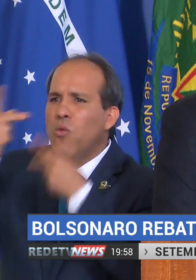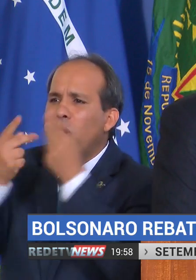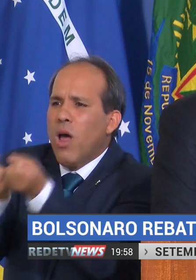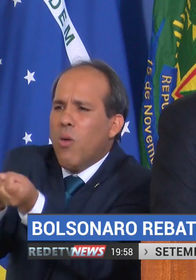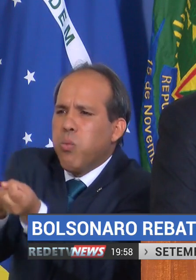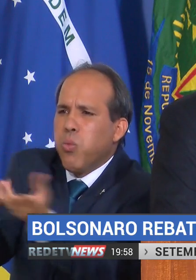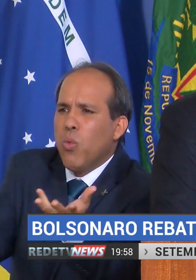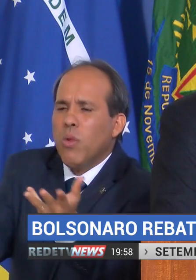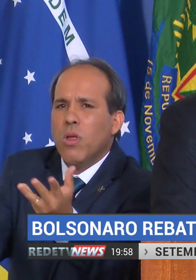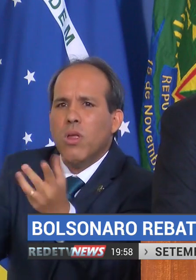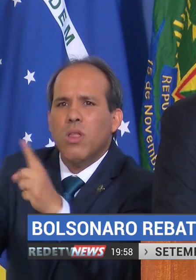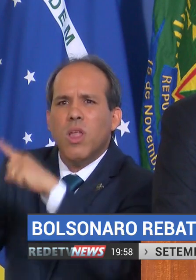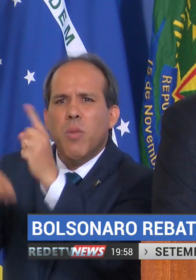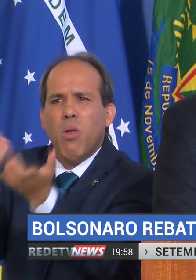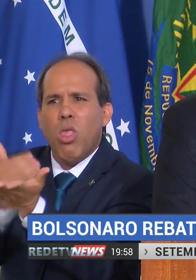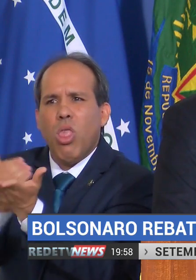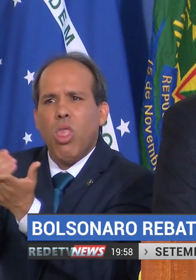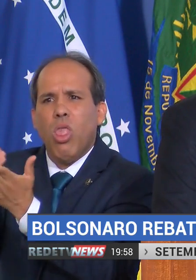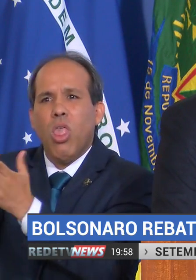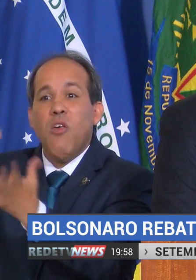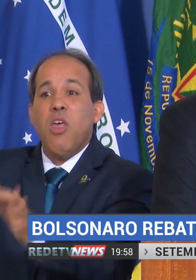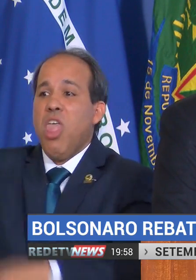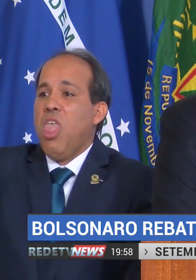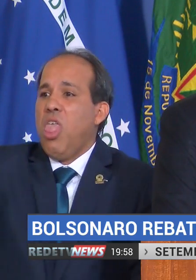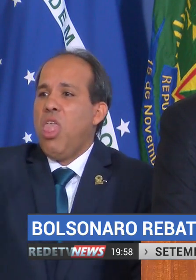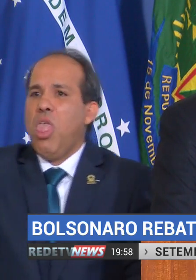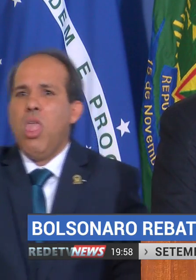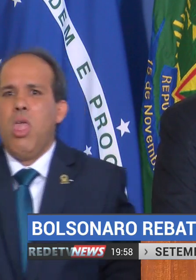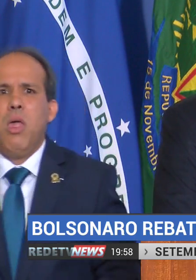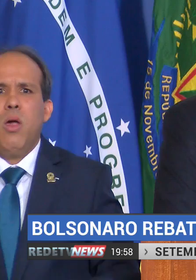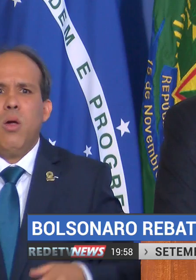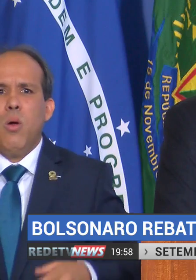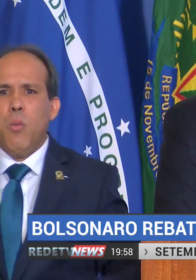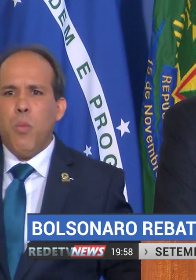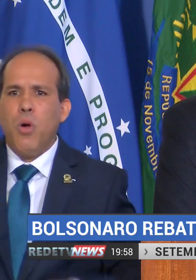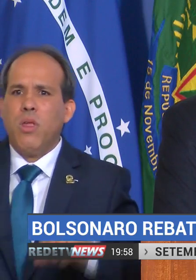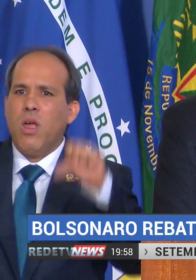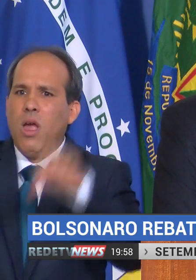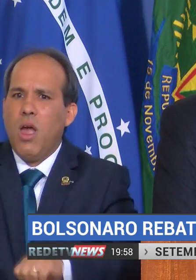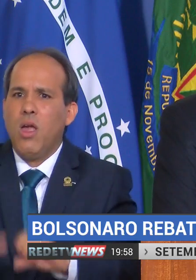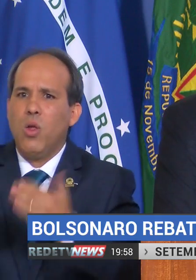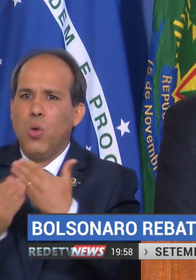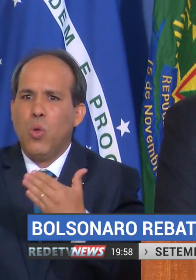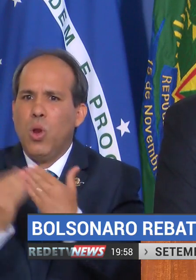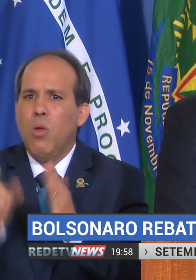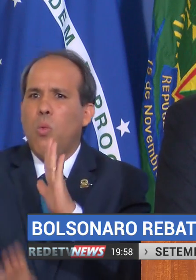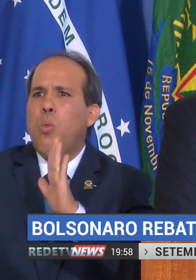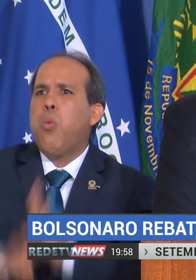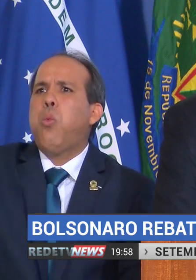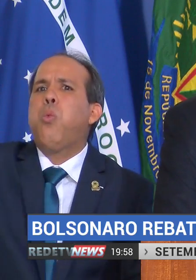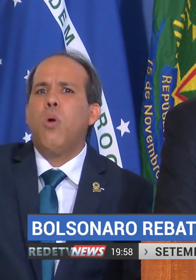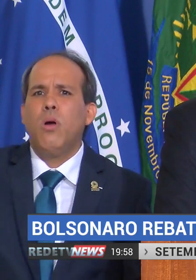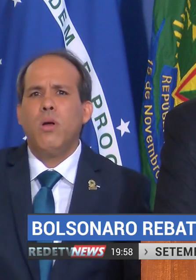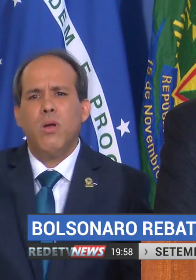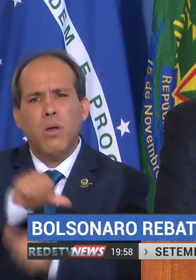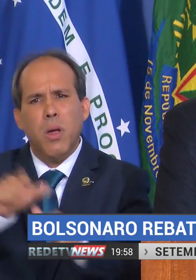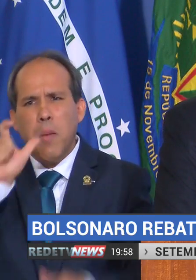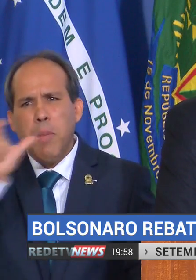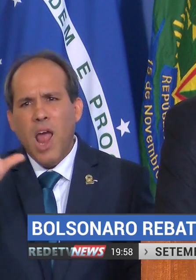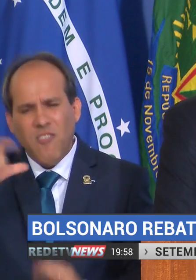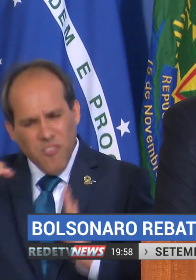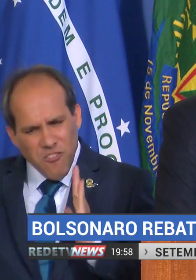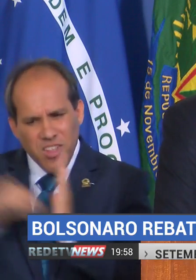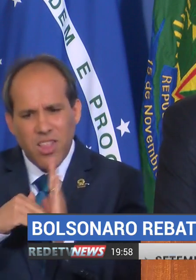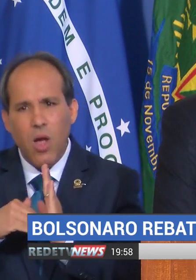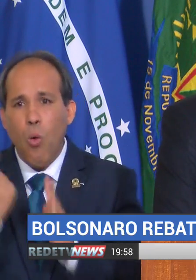alguma coisa e aqui no passar a ser uma verdade a bolsa cai e dólar sobe a panela final da economia